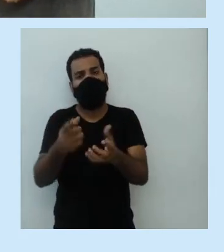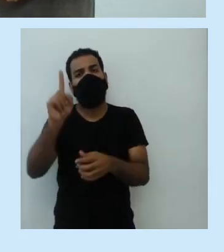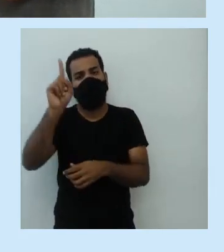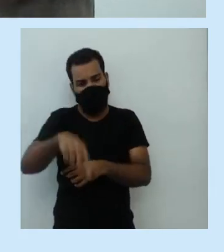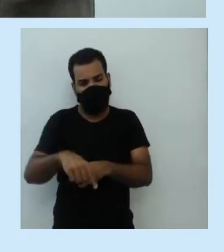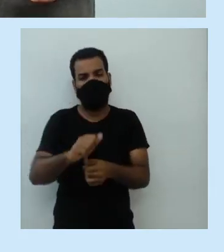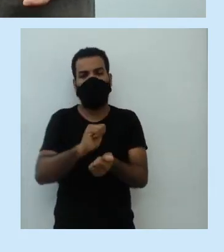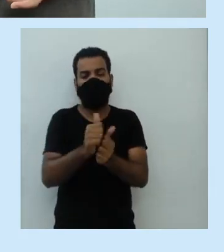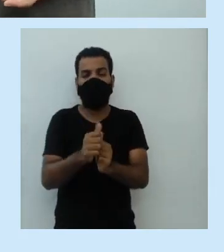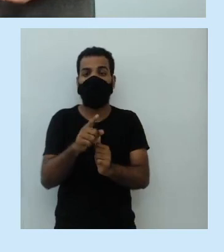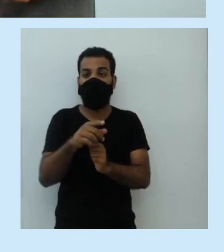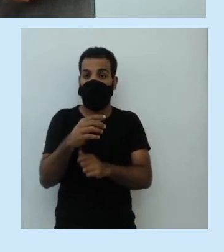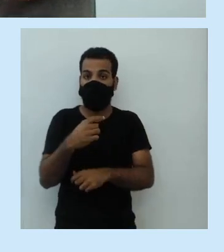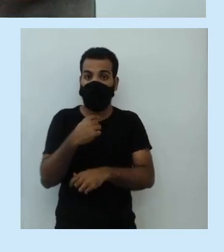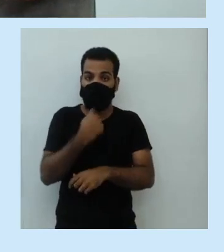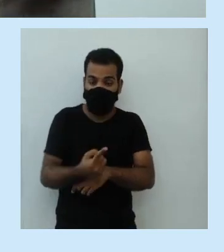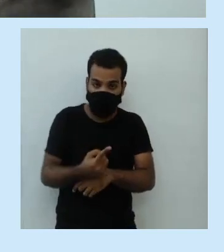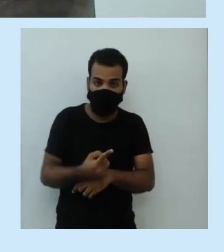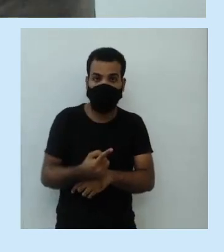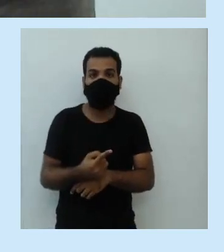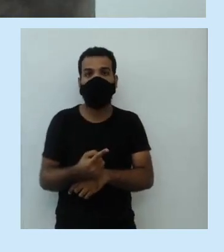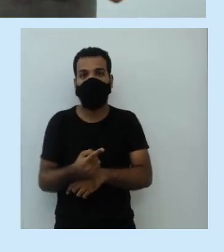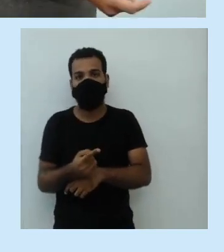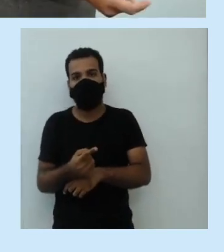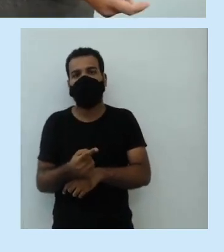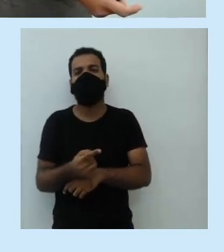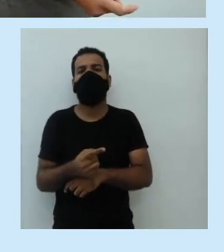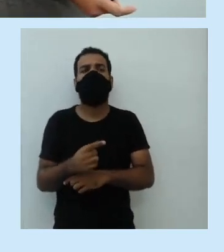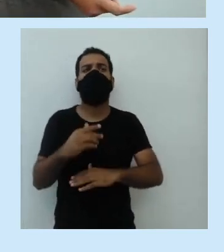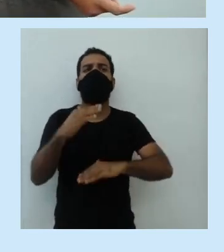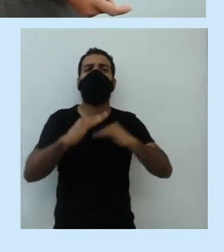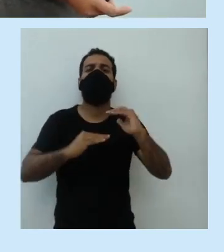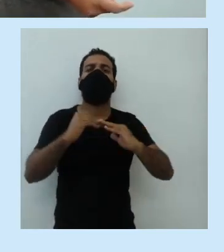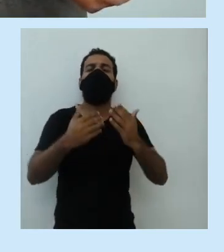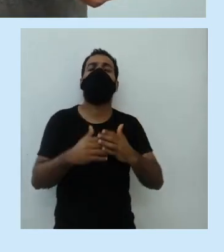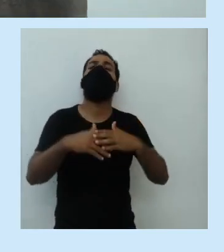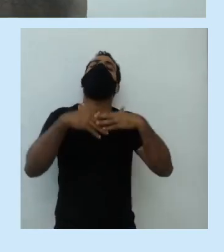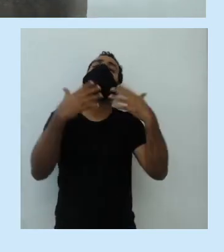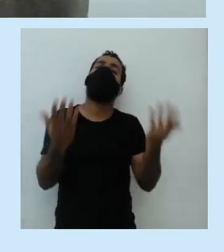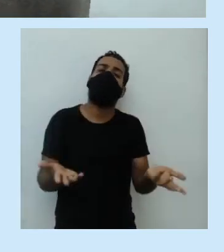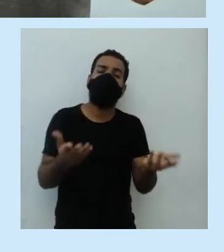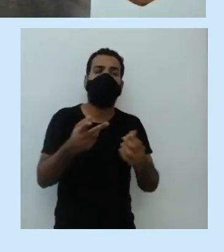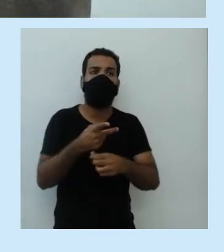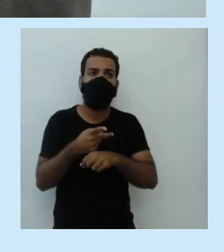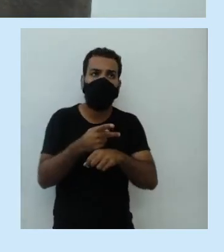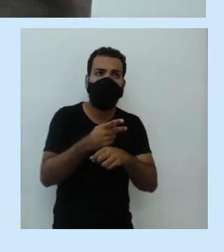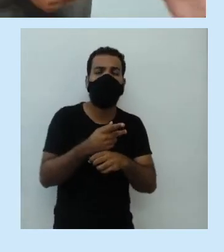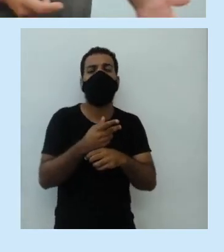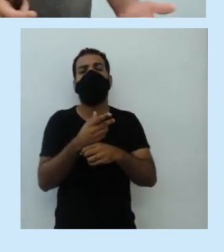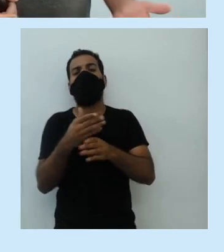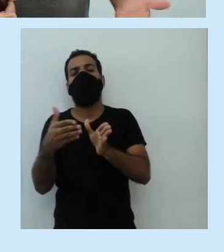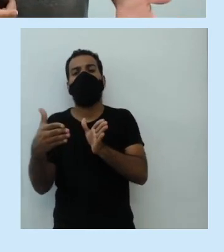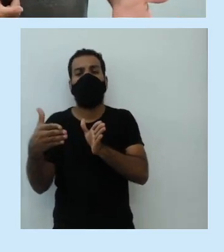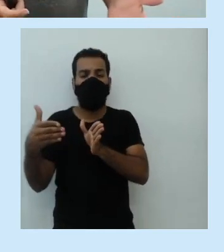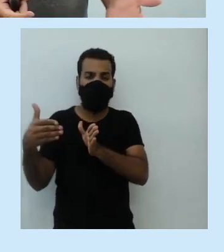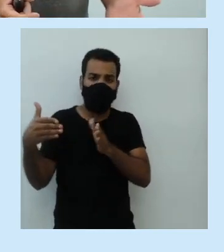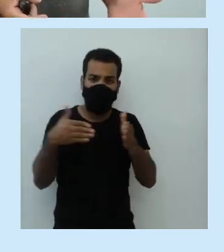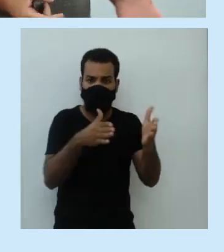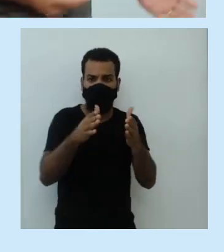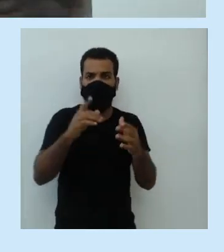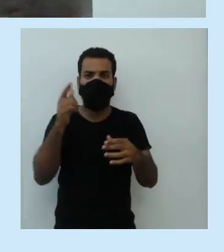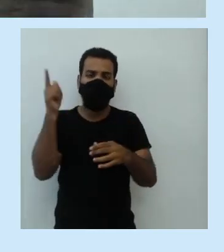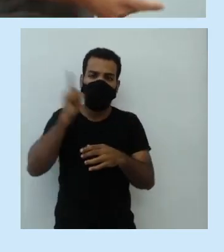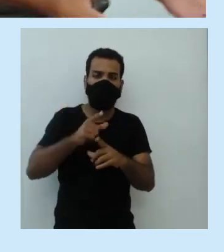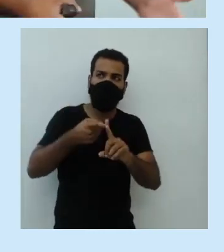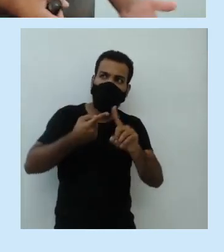atleta, quando não dá certo, vai buscar em que profissão? Para poder também buscar o caminho de ser